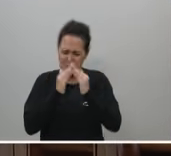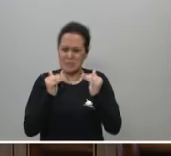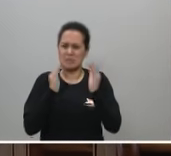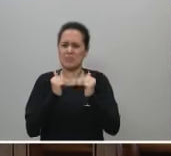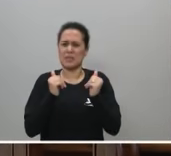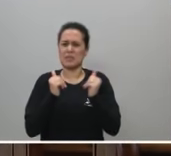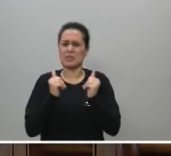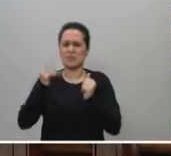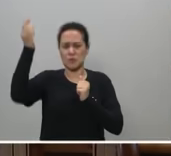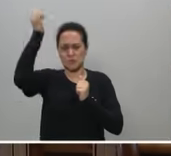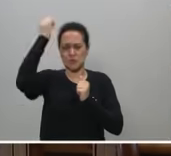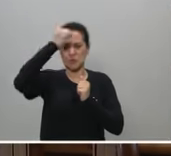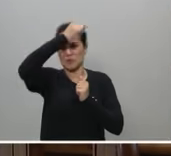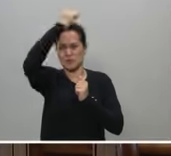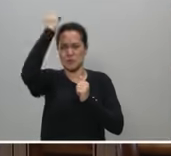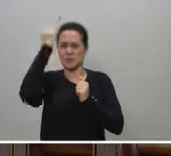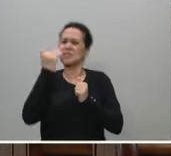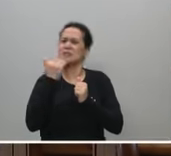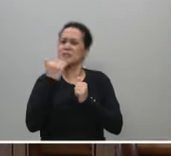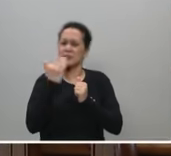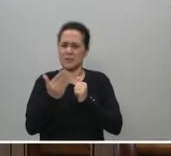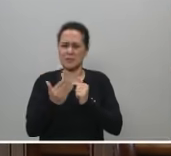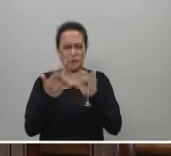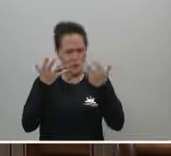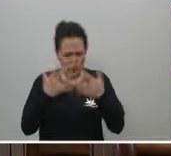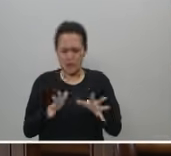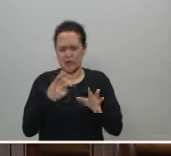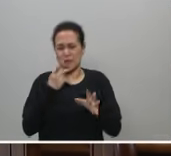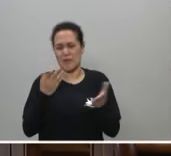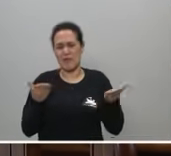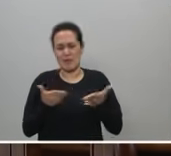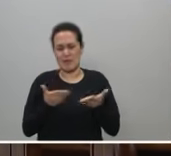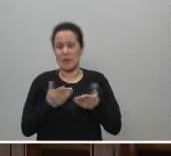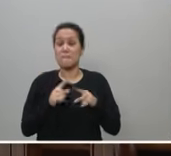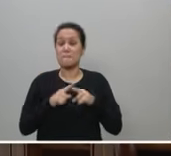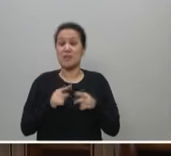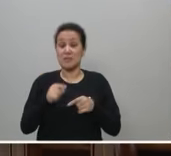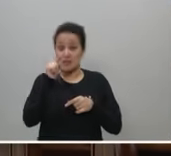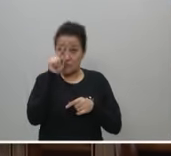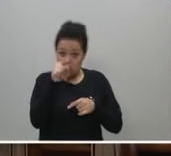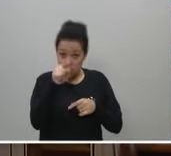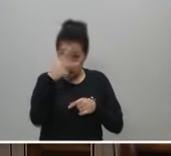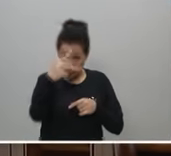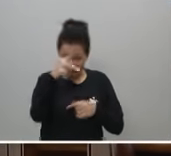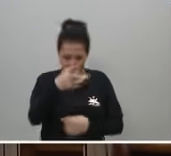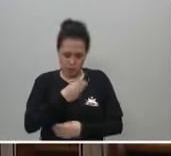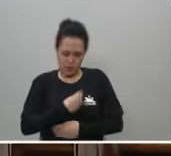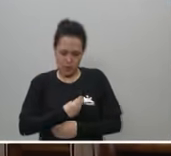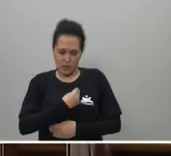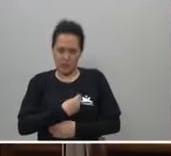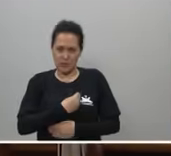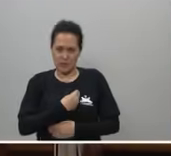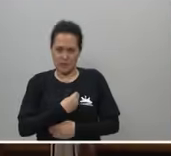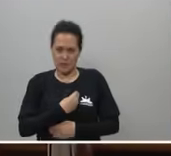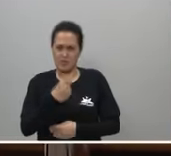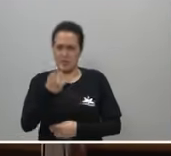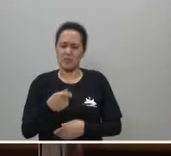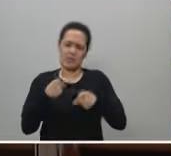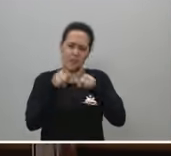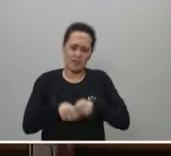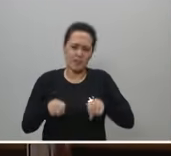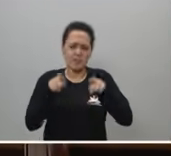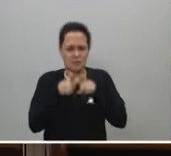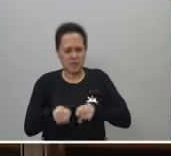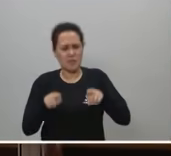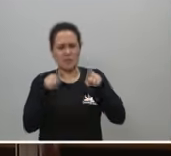braçal, mesmo na tua criatividade, mas aqui eu não quero falar nessa área. Quando você percebe que na tua vida você está patinando, meu